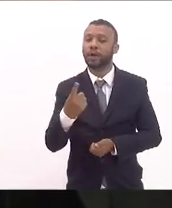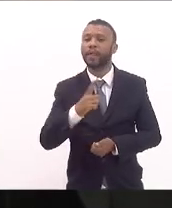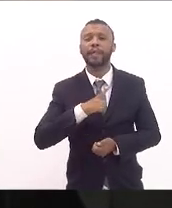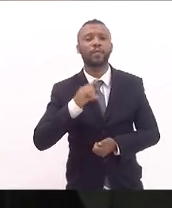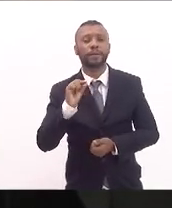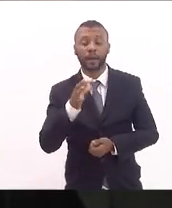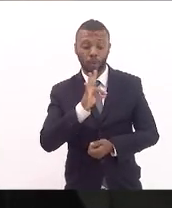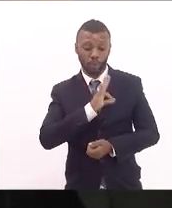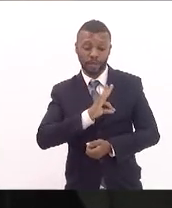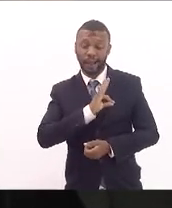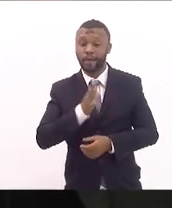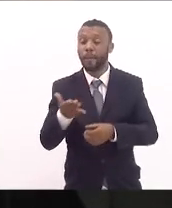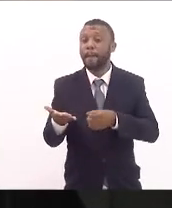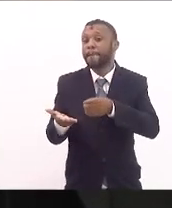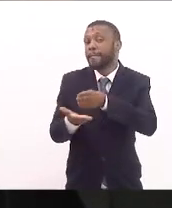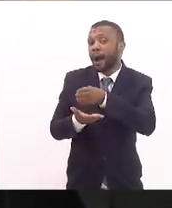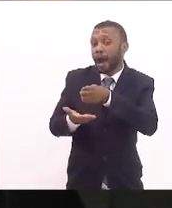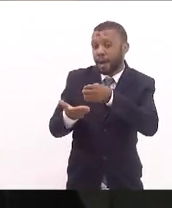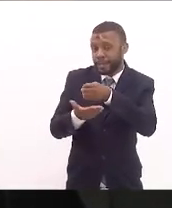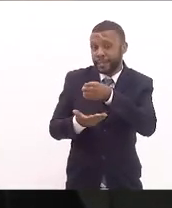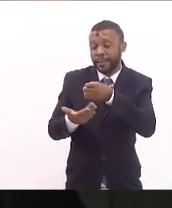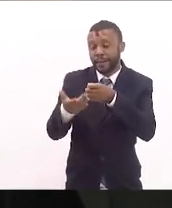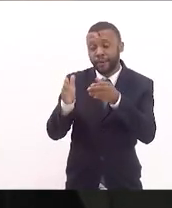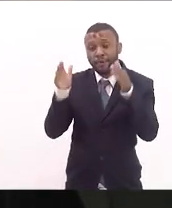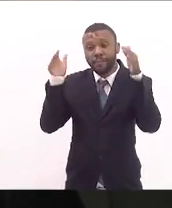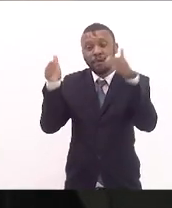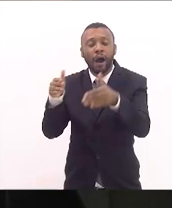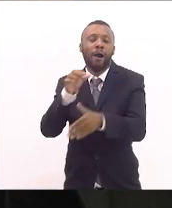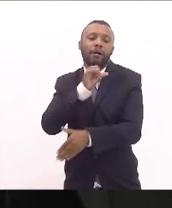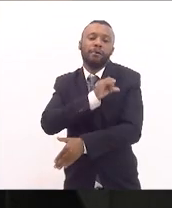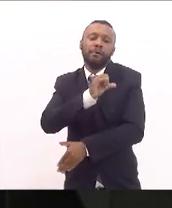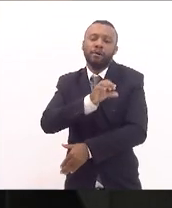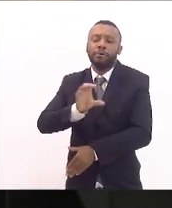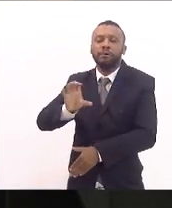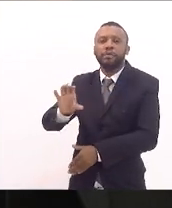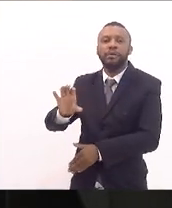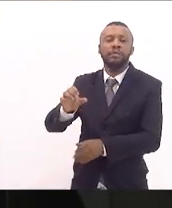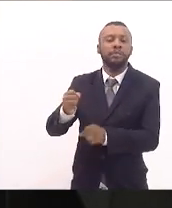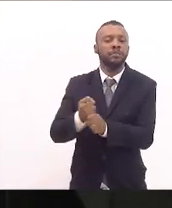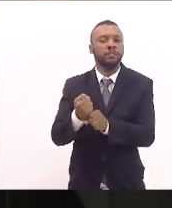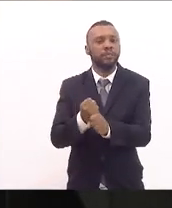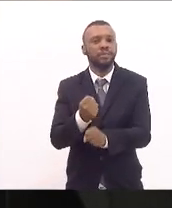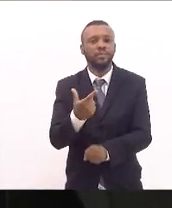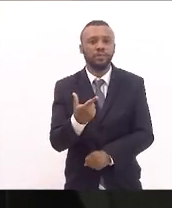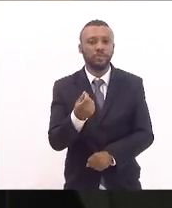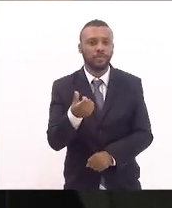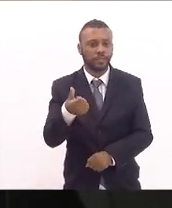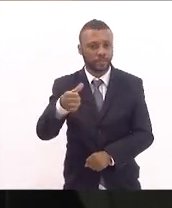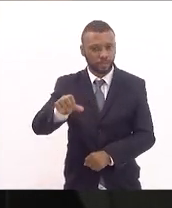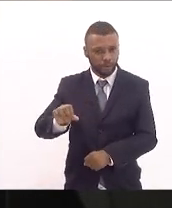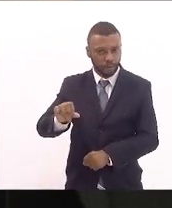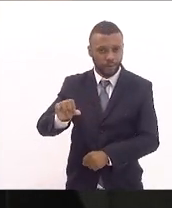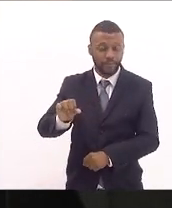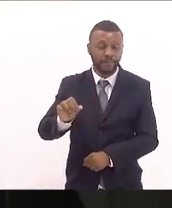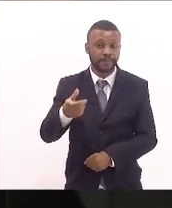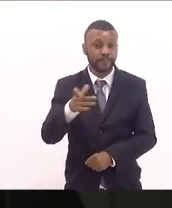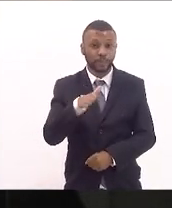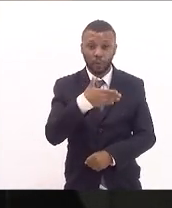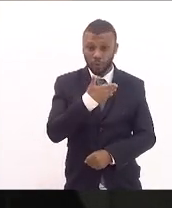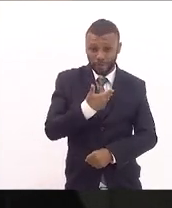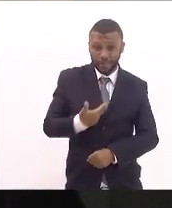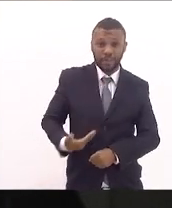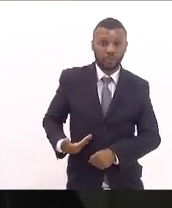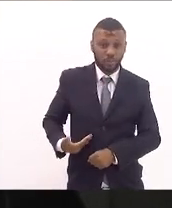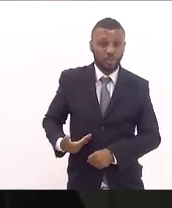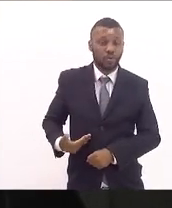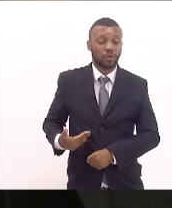que é o salário mínimo regional e no ano de 19 o governador de